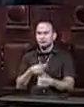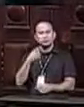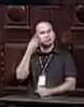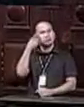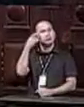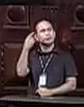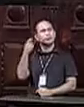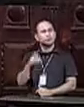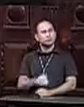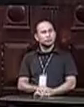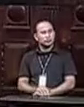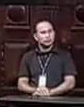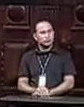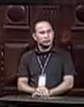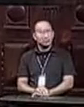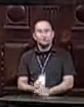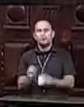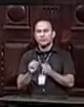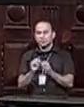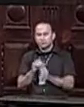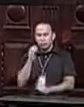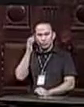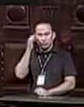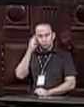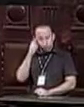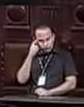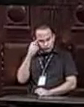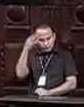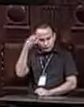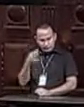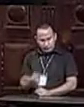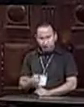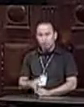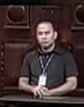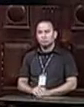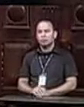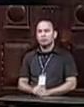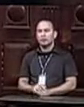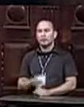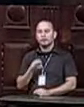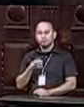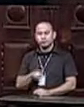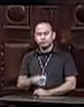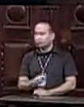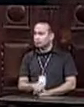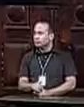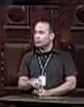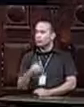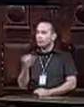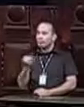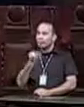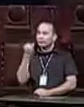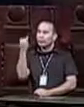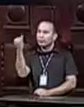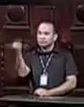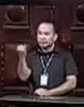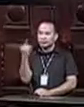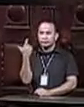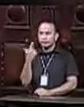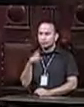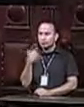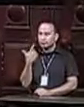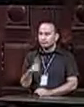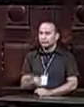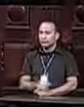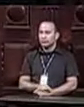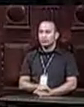reflexão e formar um juízo exato, preciso, fundamentado sobre a importância de mantermos, não